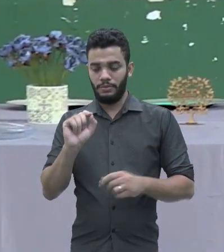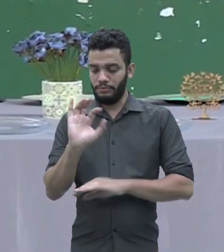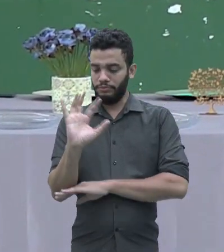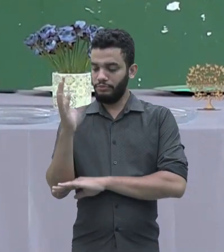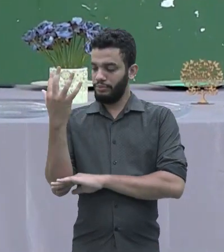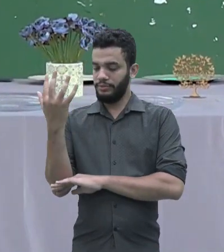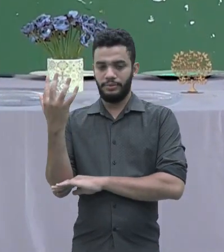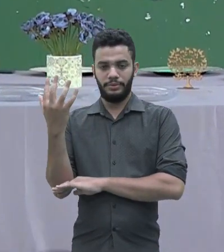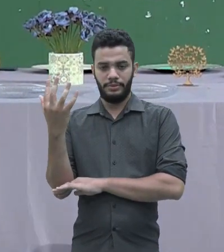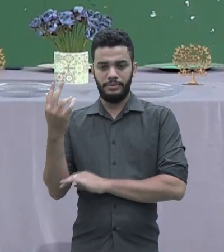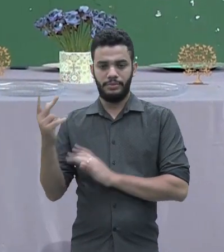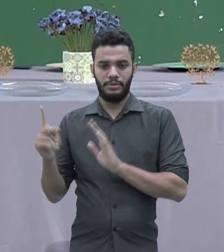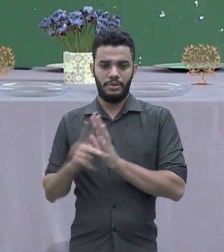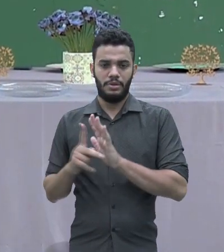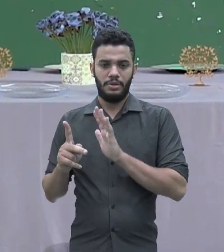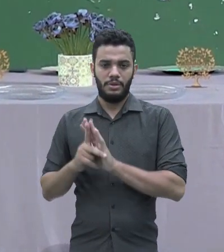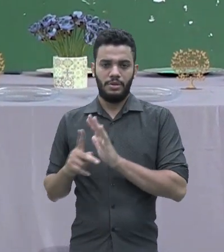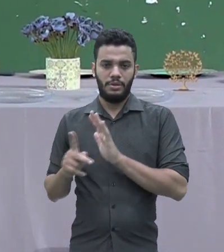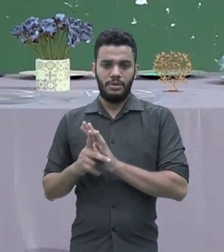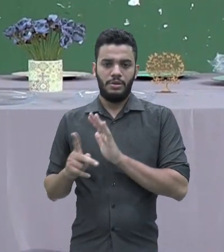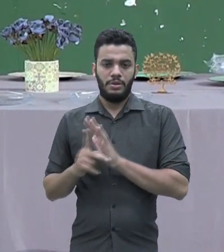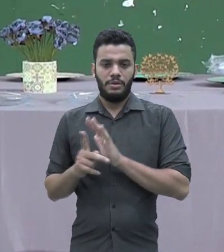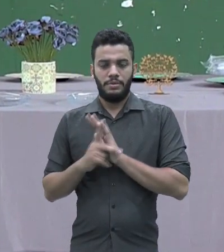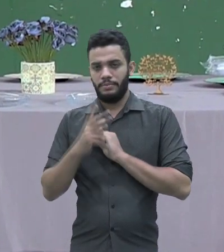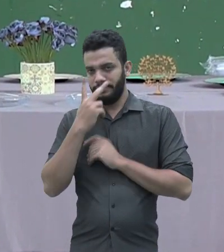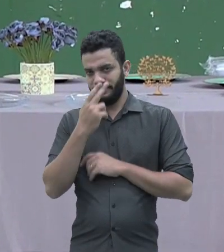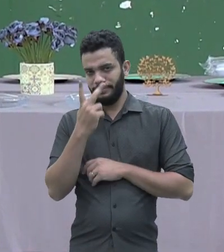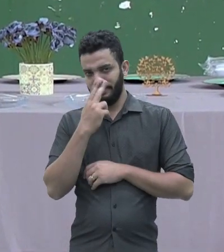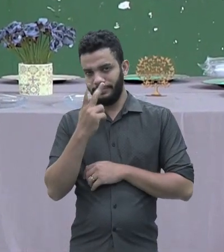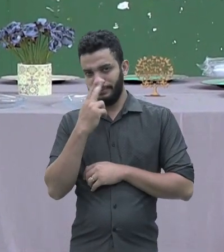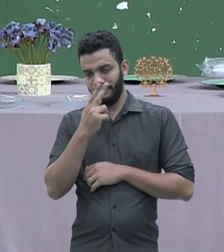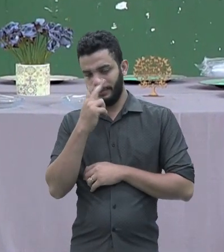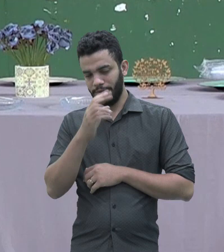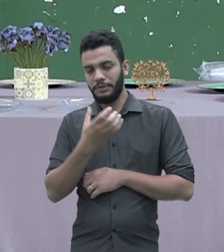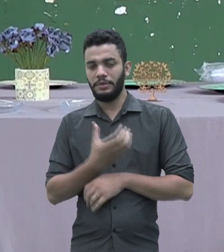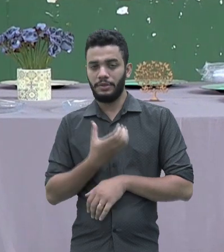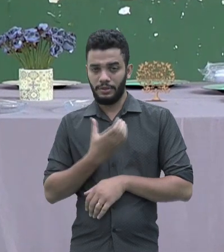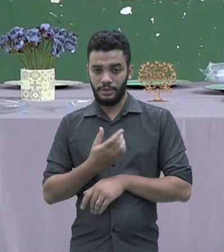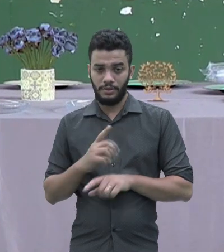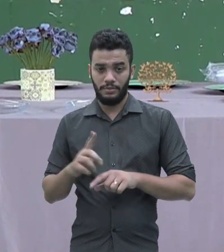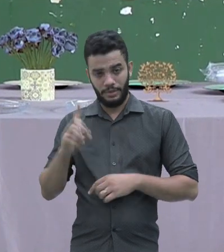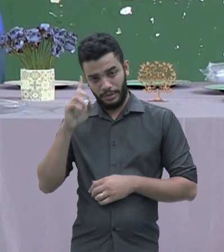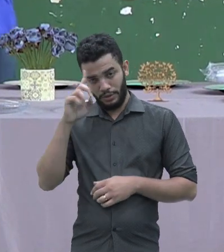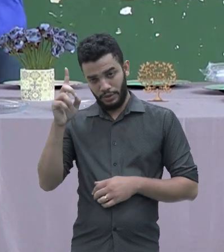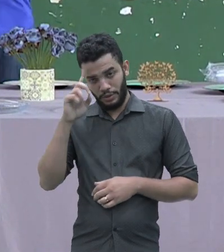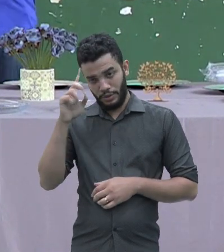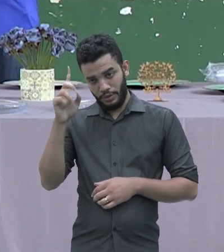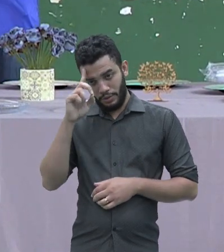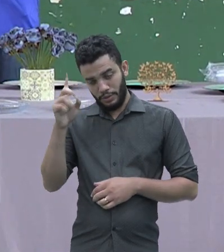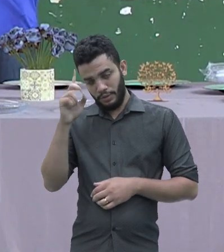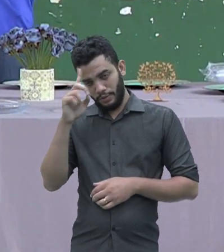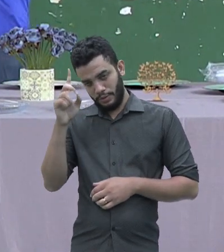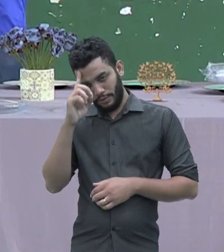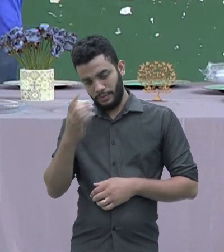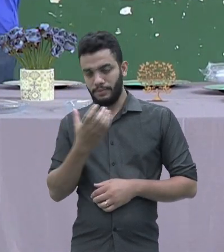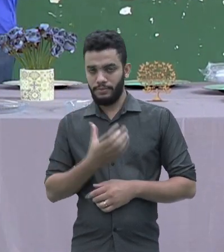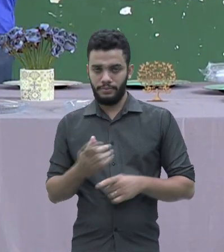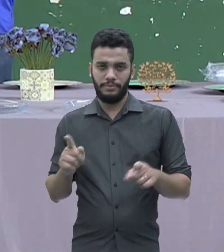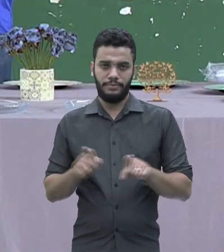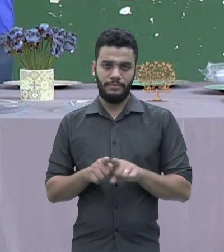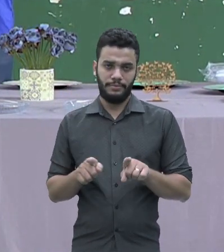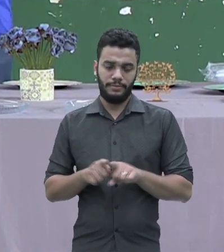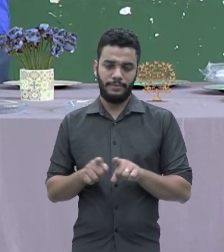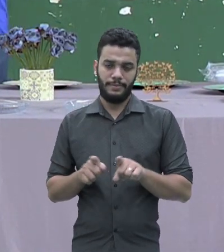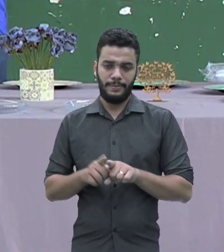professora Patrícia confeccionou, e ela vai estar fazendo esse trabalho com vocês agora, nesse segundo momento, ok? E depois, no terceiro momento,